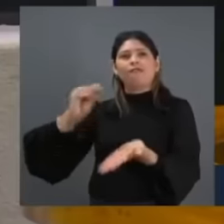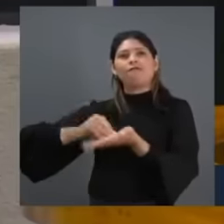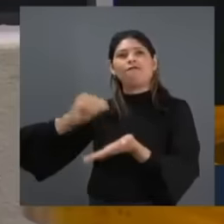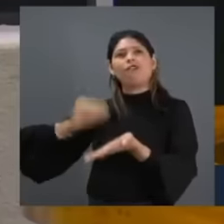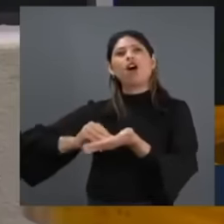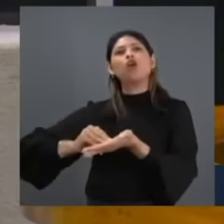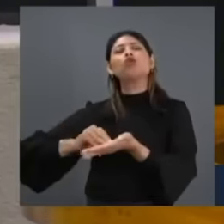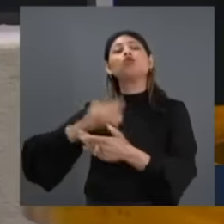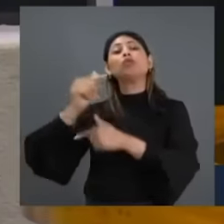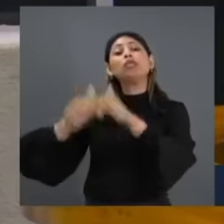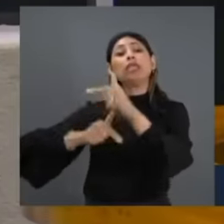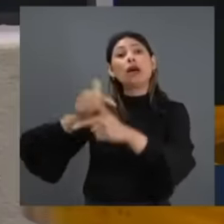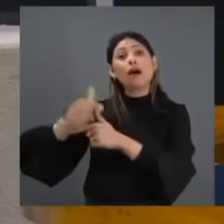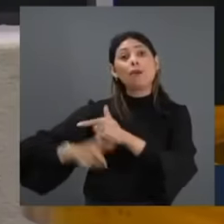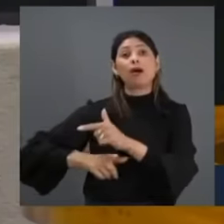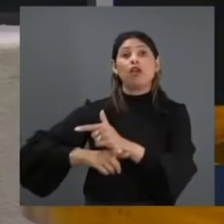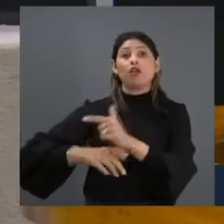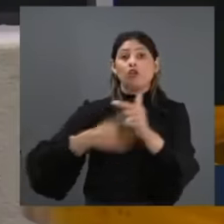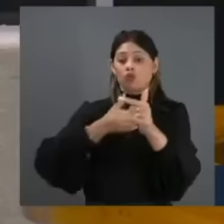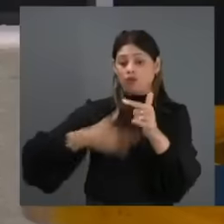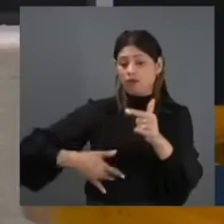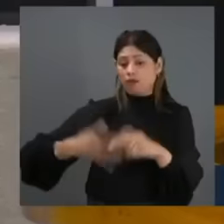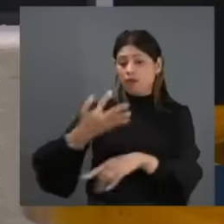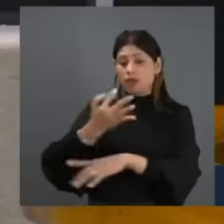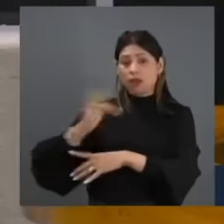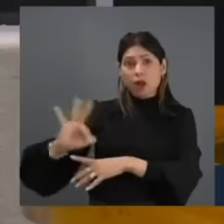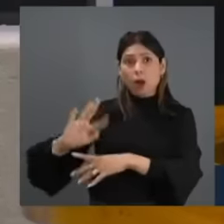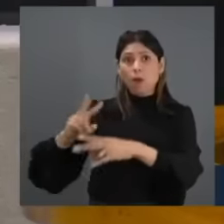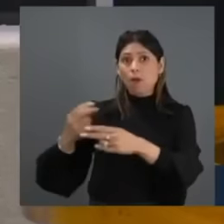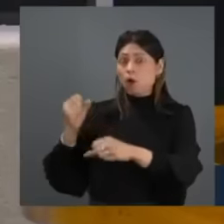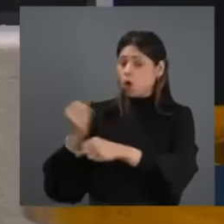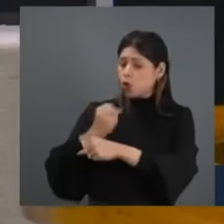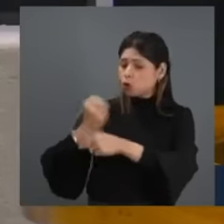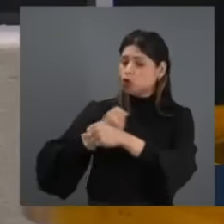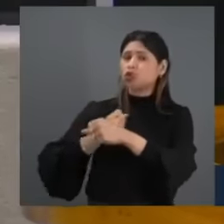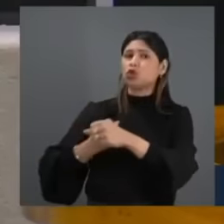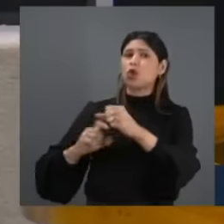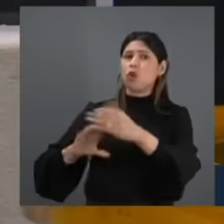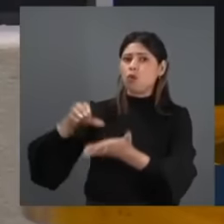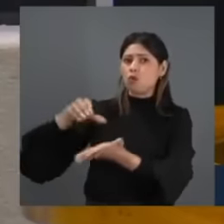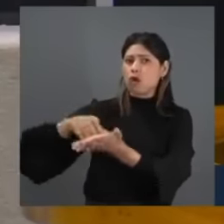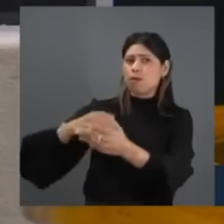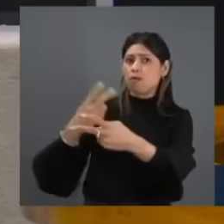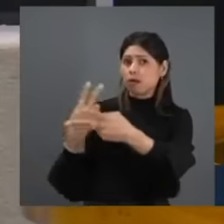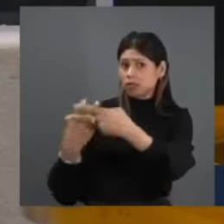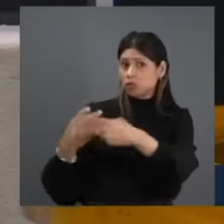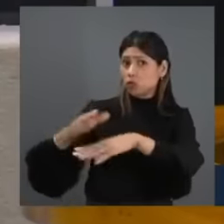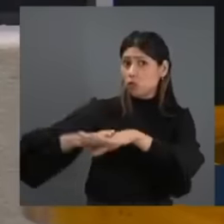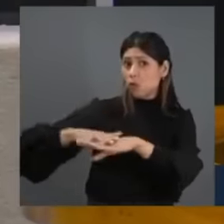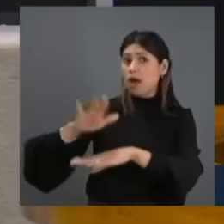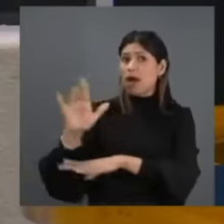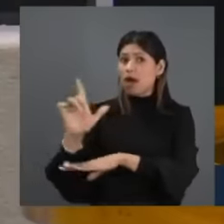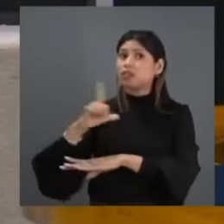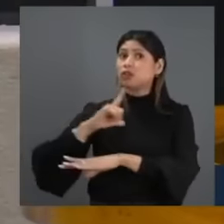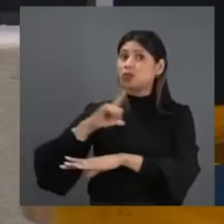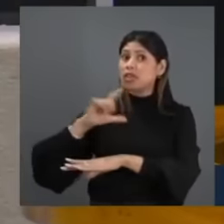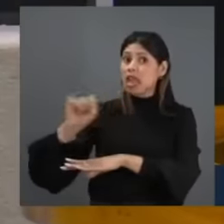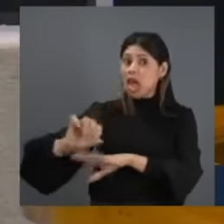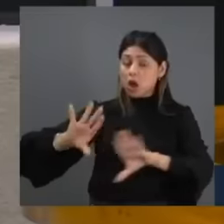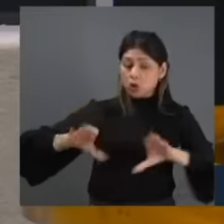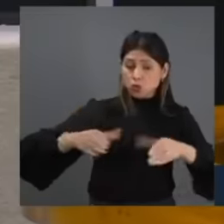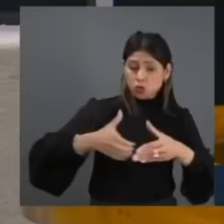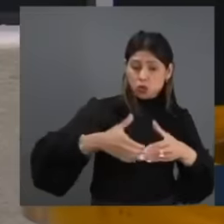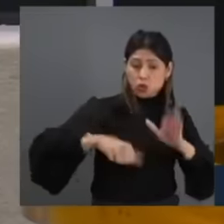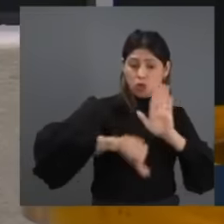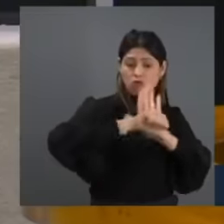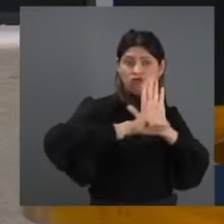federal em construir mais presídios, em combater o crime organizado dentro dos presídios, em tirar o controle dos presídios das facções